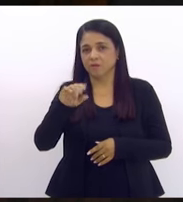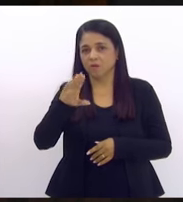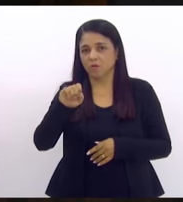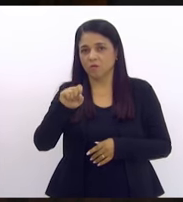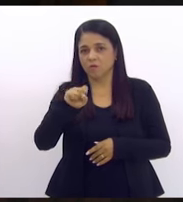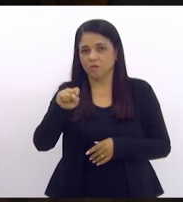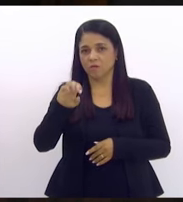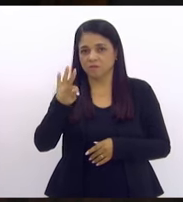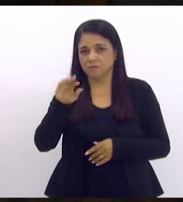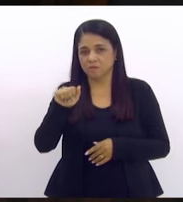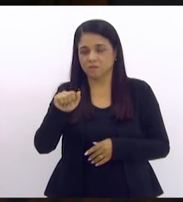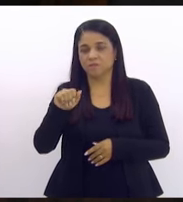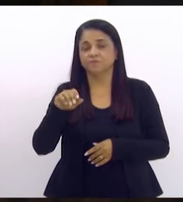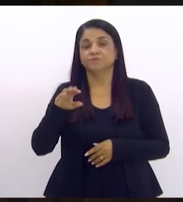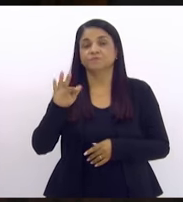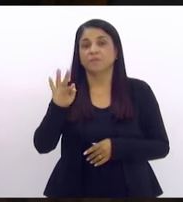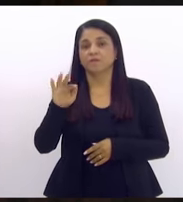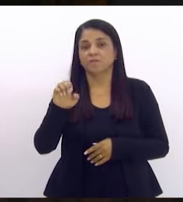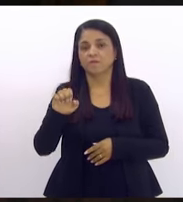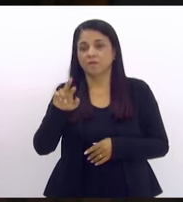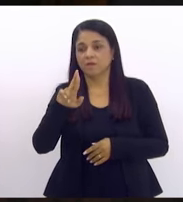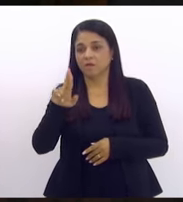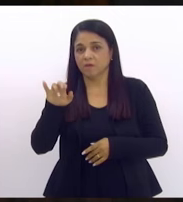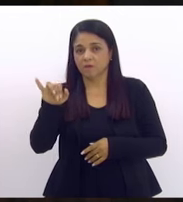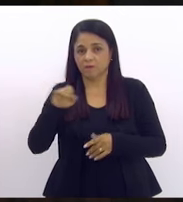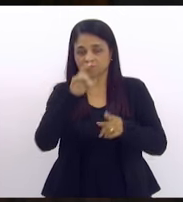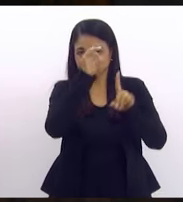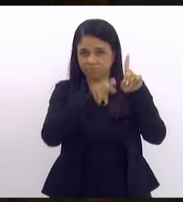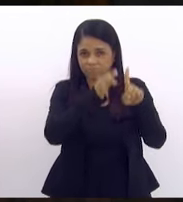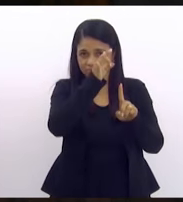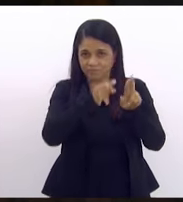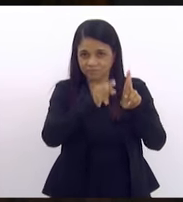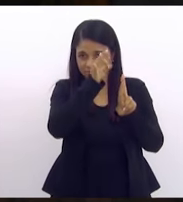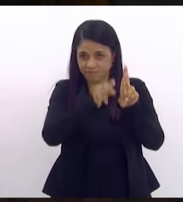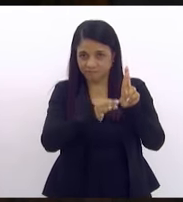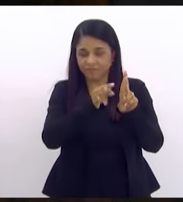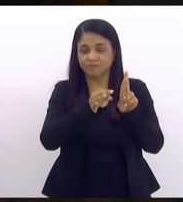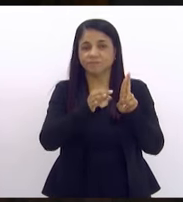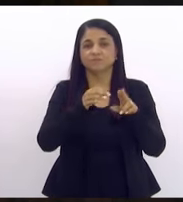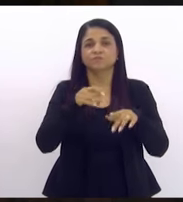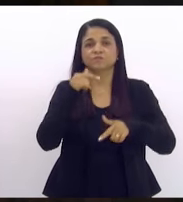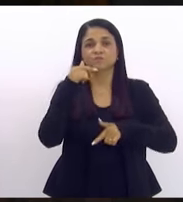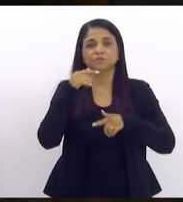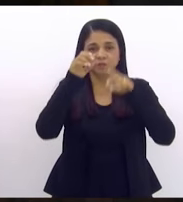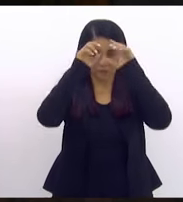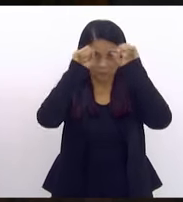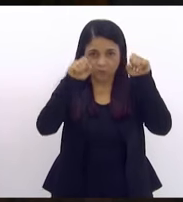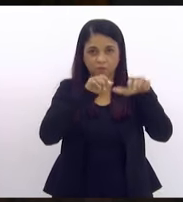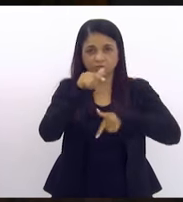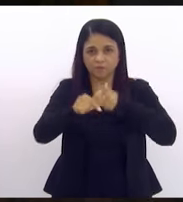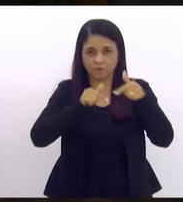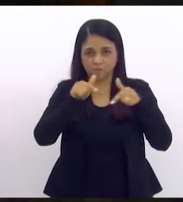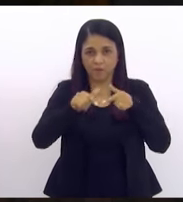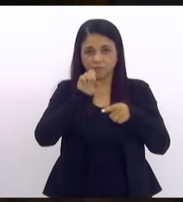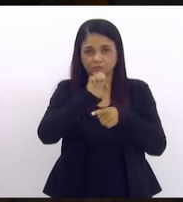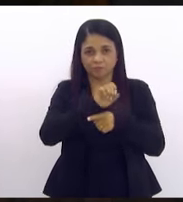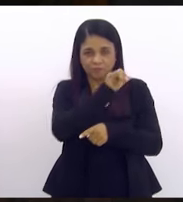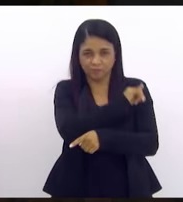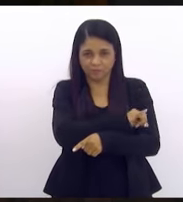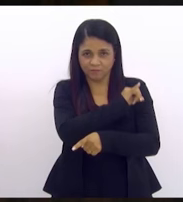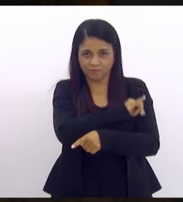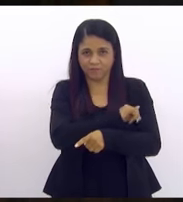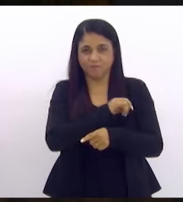Desembargador do Tribunal Regional do Trabalho do Rio de Janeiro eterno eterno